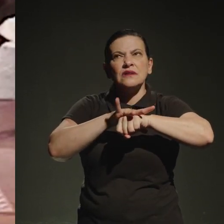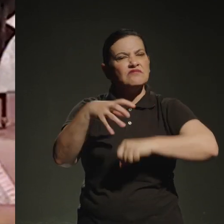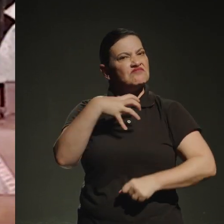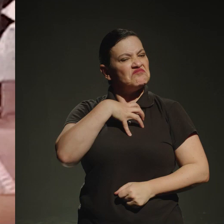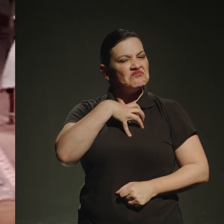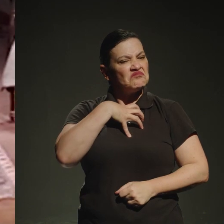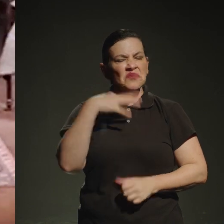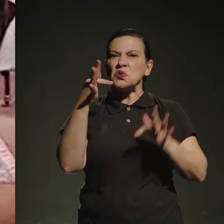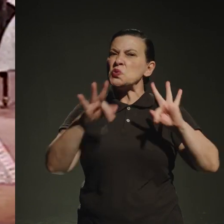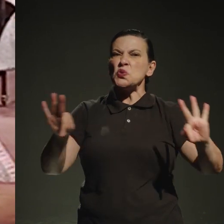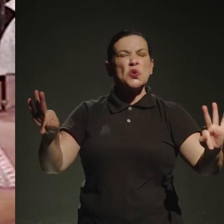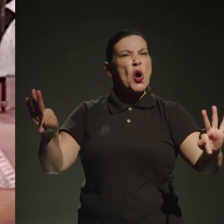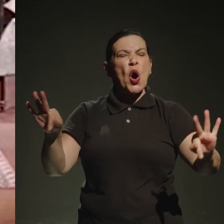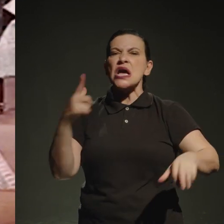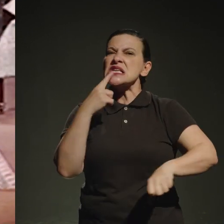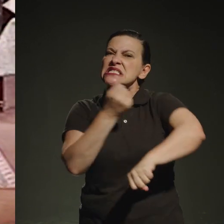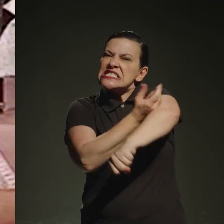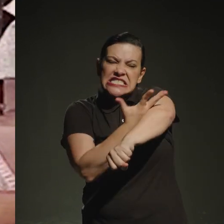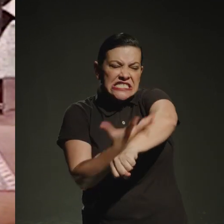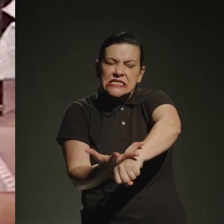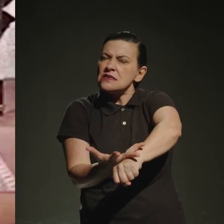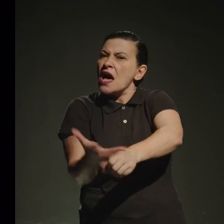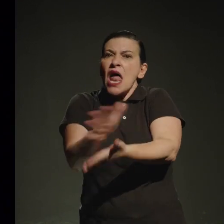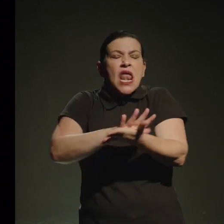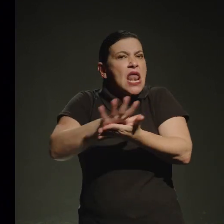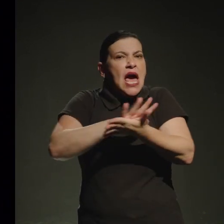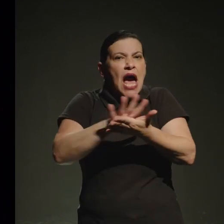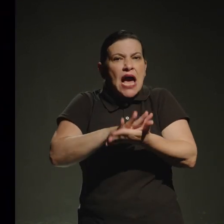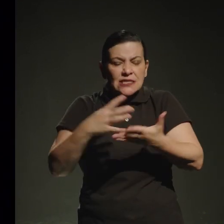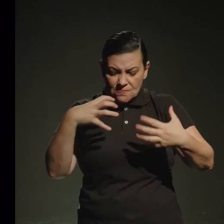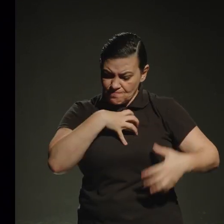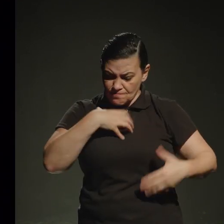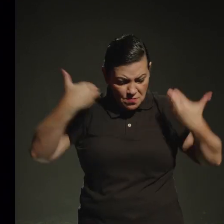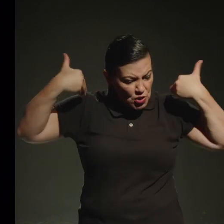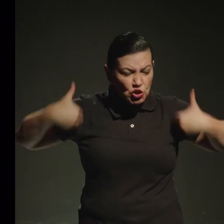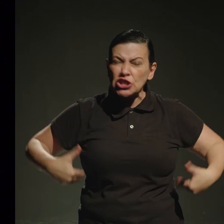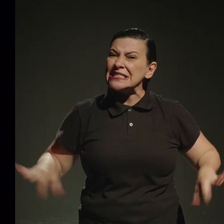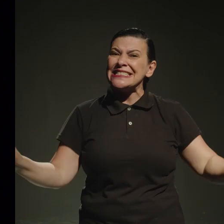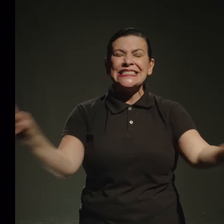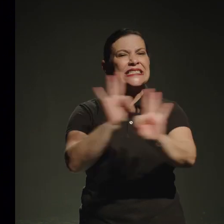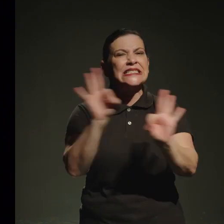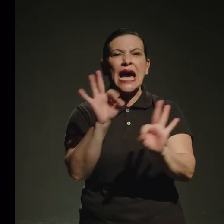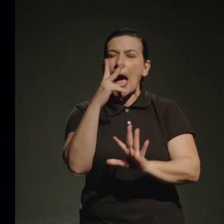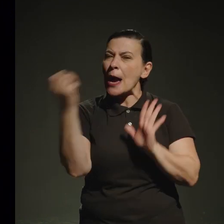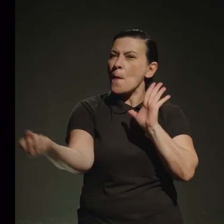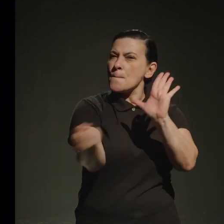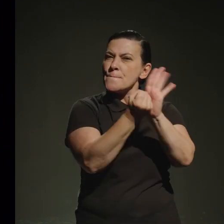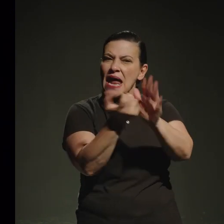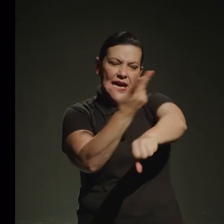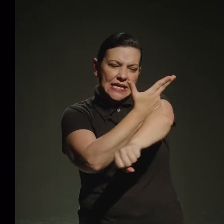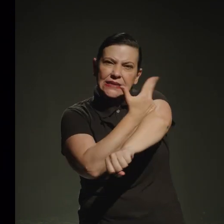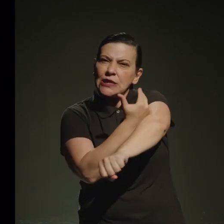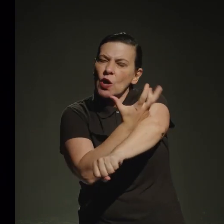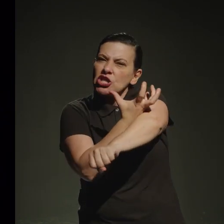nada. Faz tempo que eu não sinto nada. Nem mesmo aquela sensação de quando entra água nos ouvidos, nem